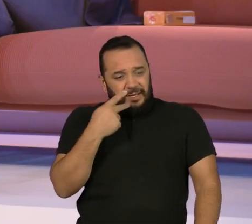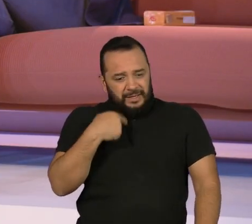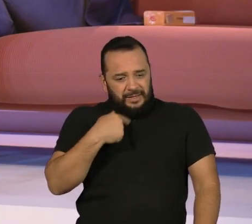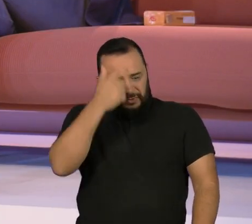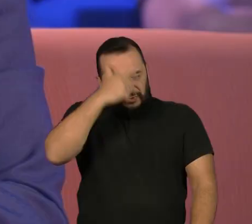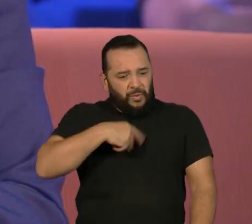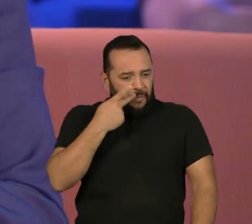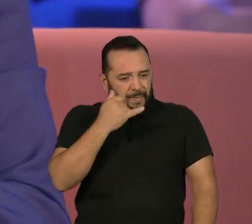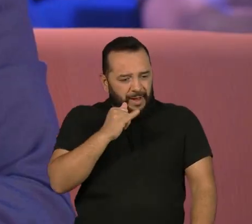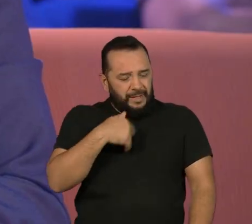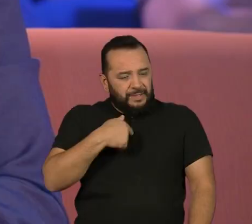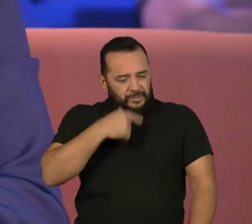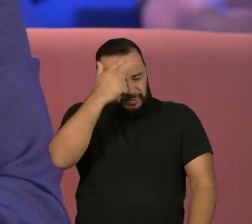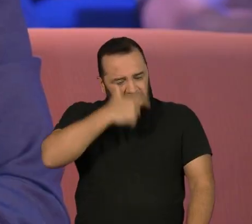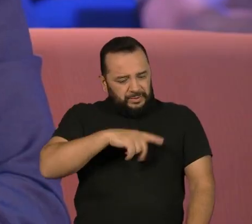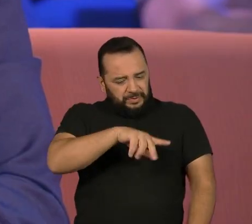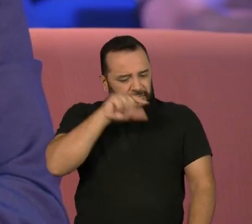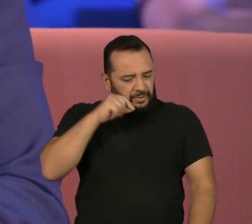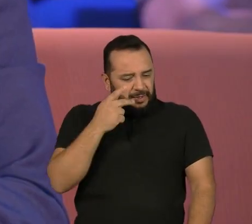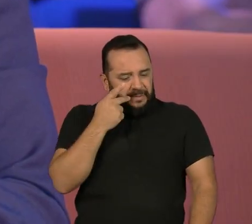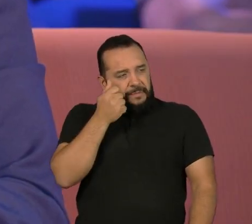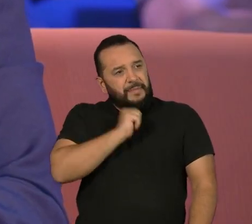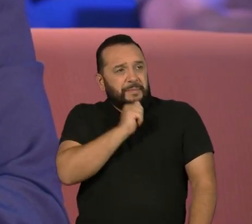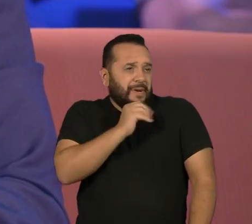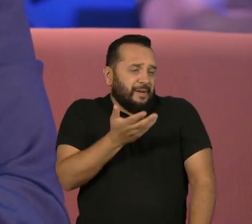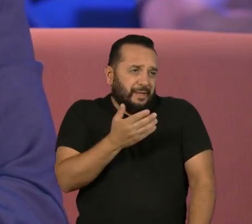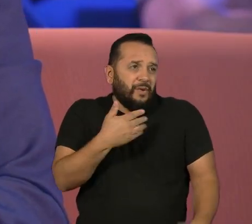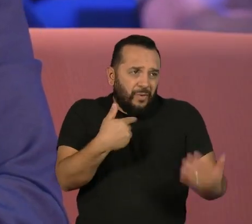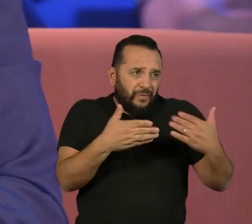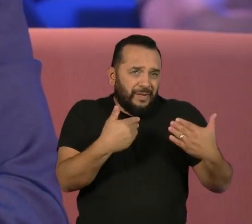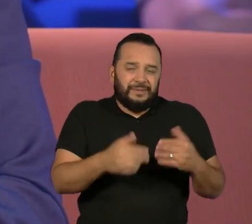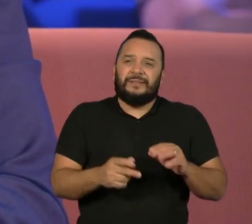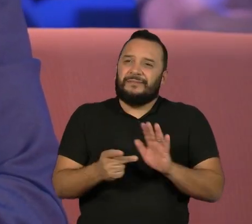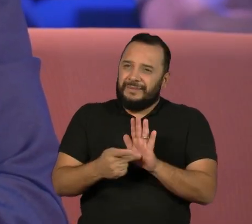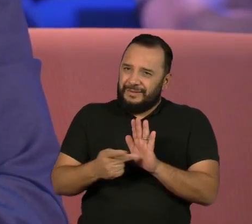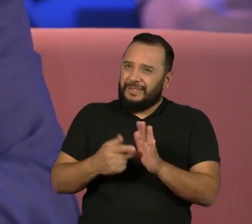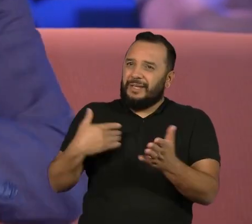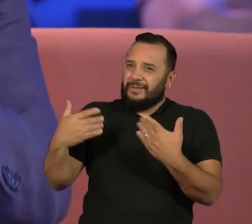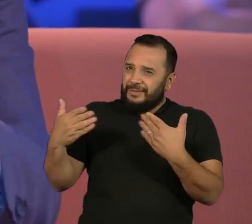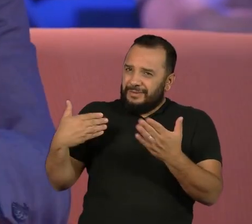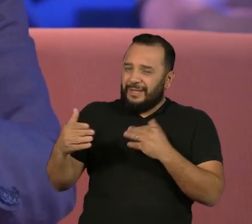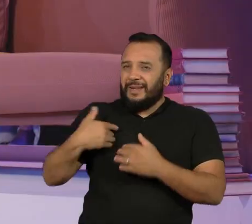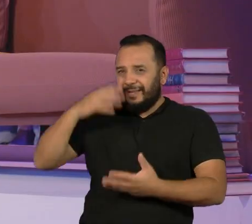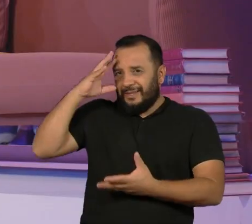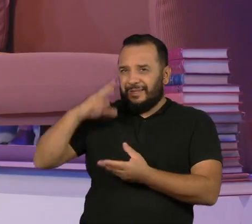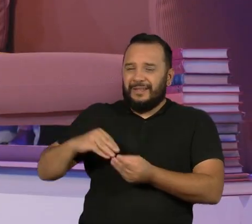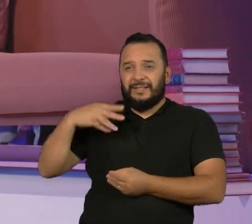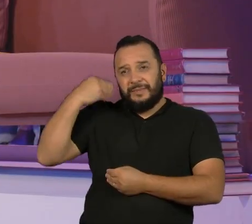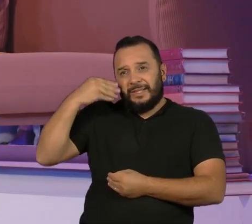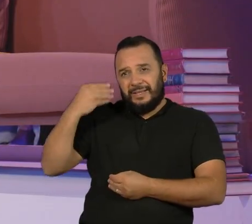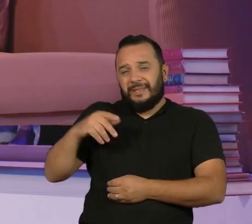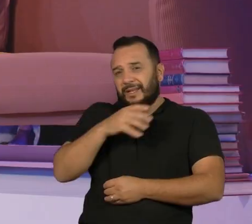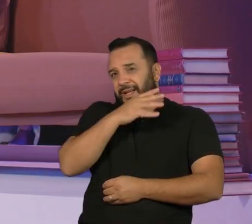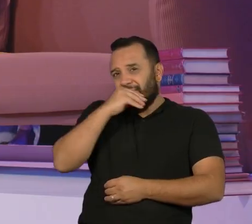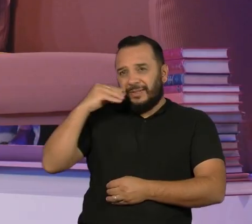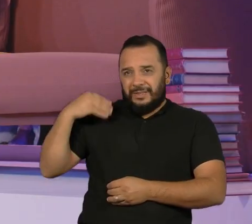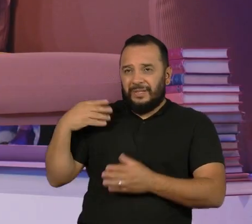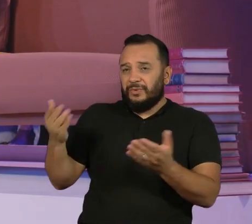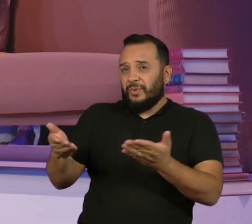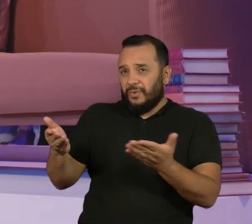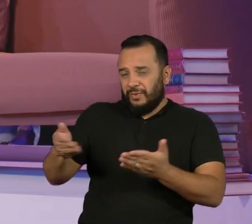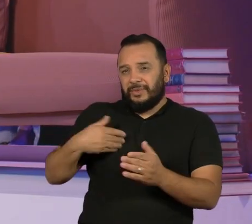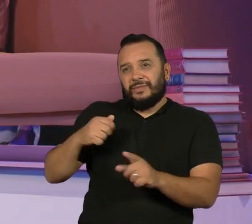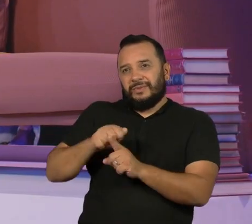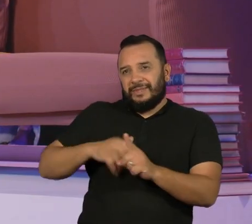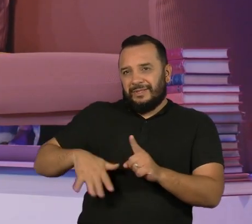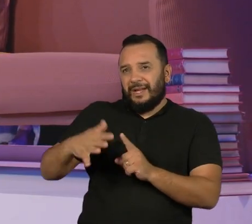Com certeza. Tem que conversar, tem que compreender a experiência de um adolescente, de uma criança hoje, num mundo